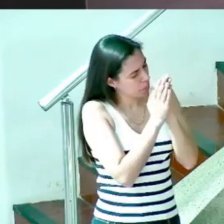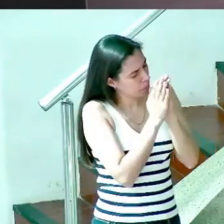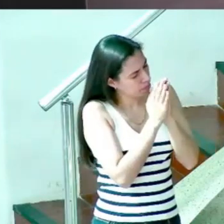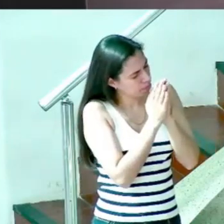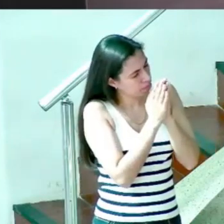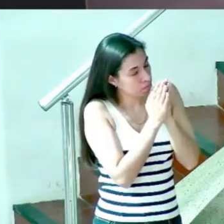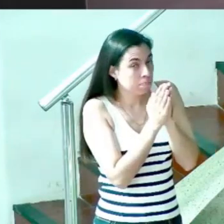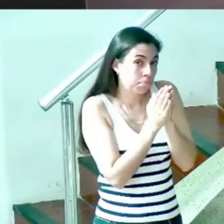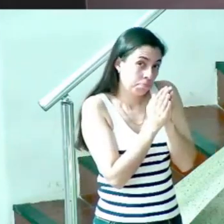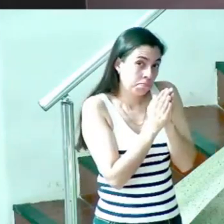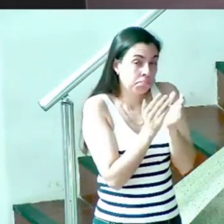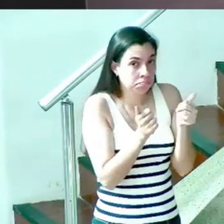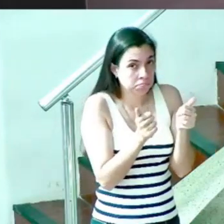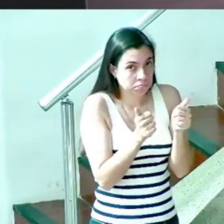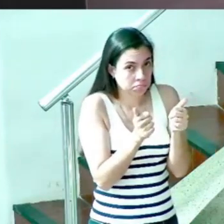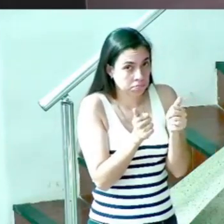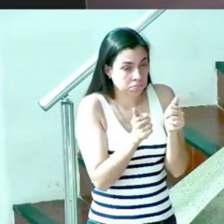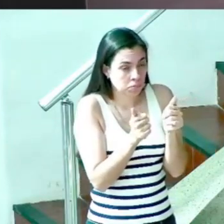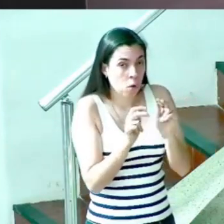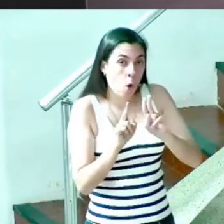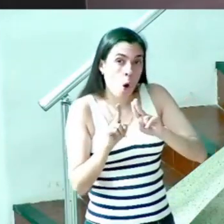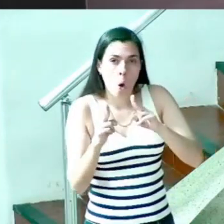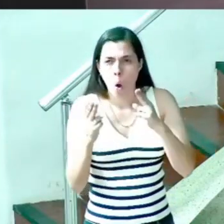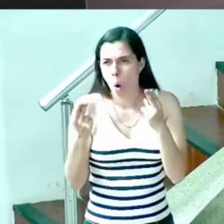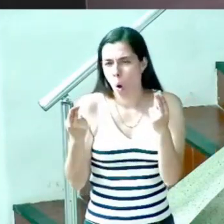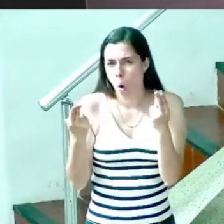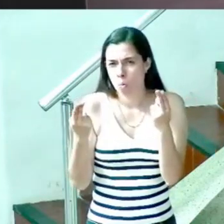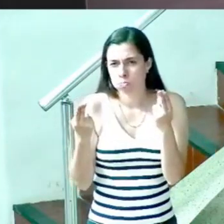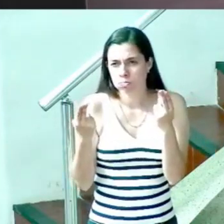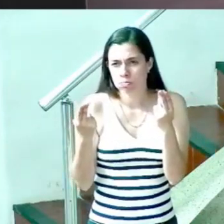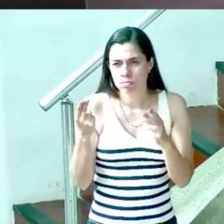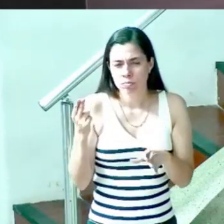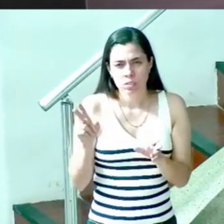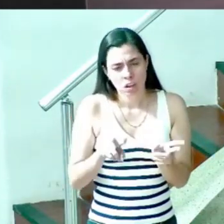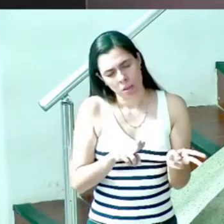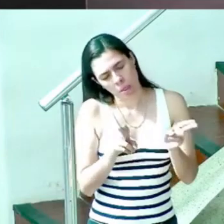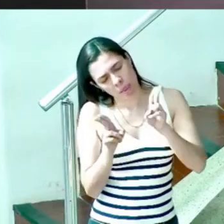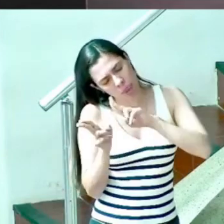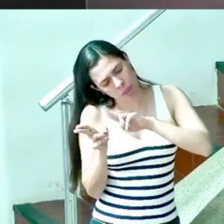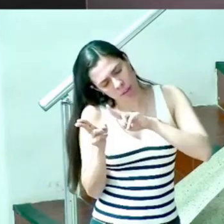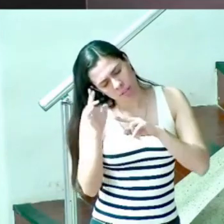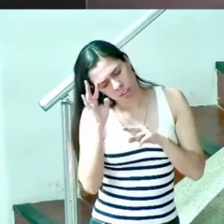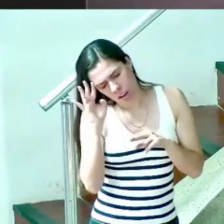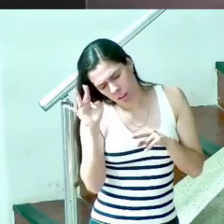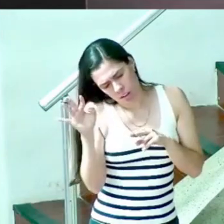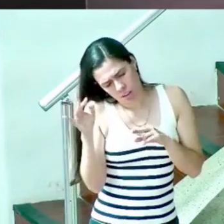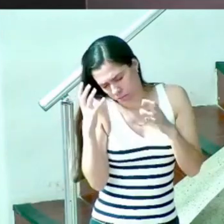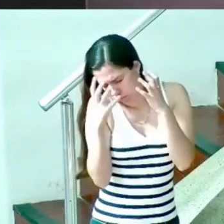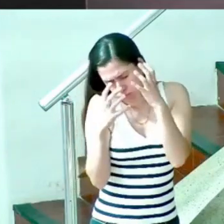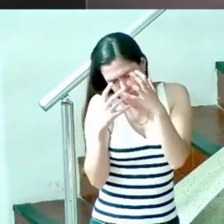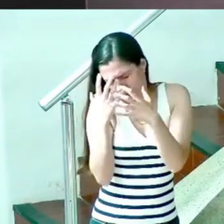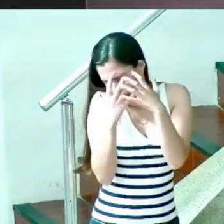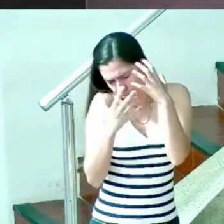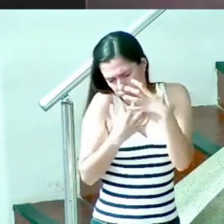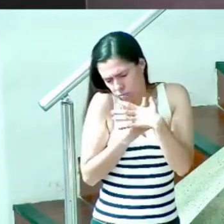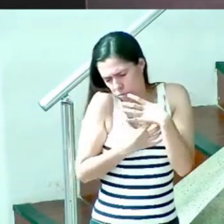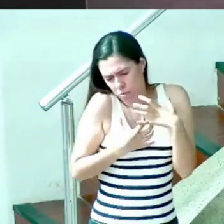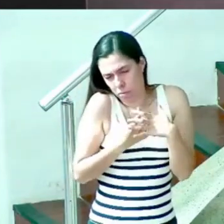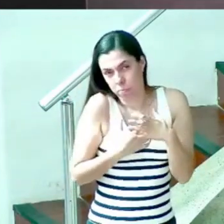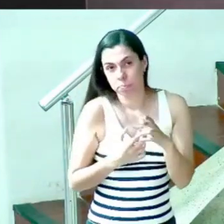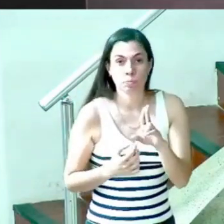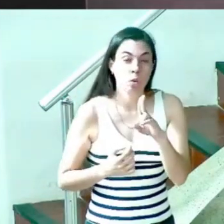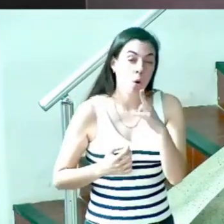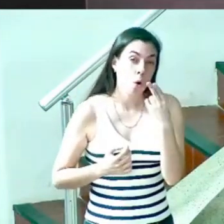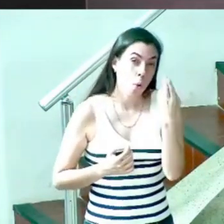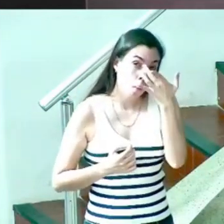Pode ser algo como um sonho ruim que você teve, ou um amigo malvado